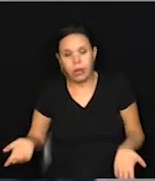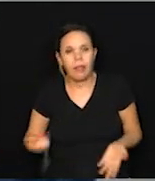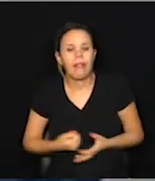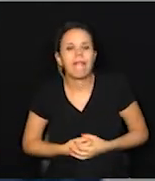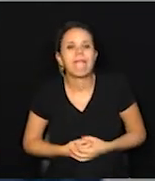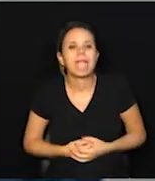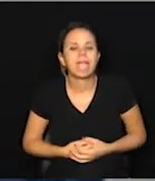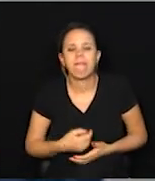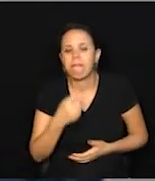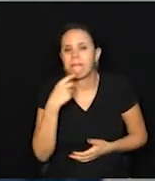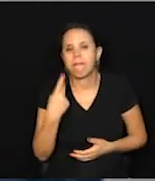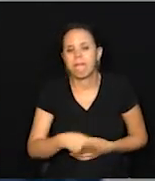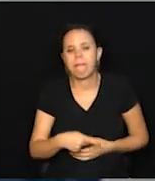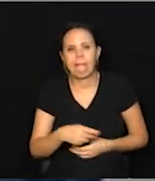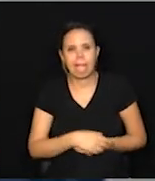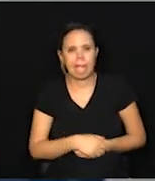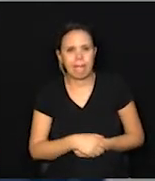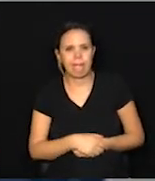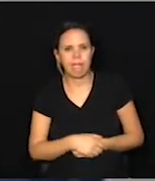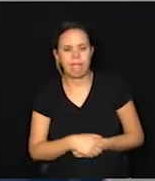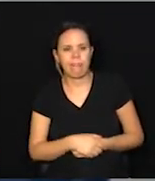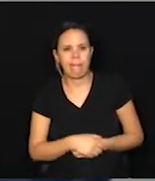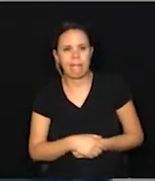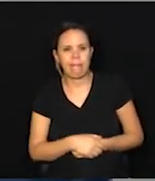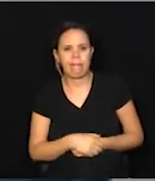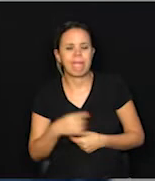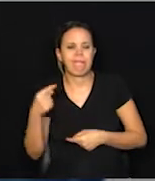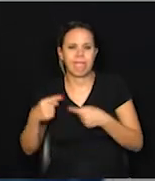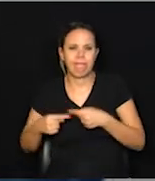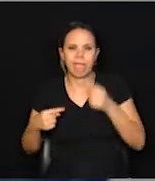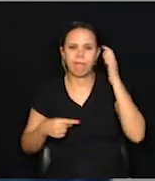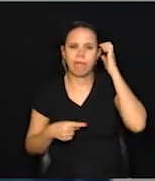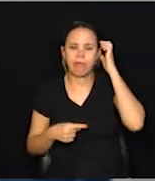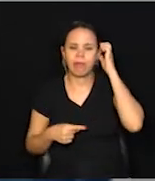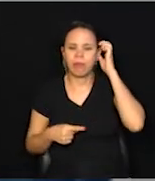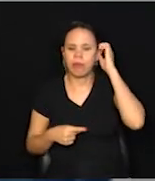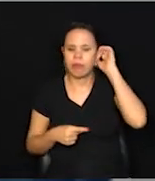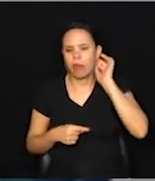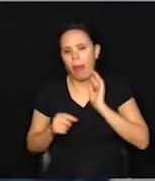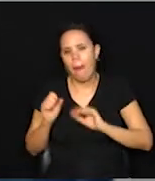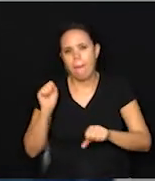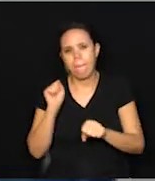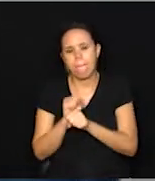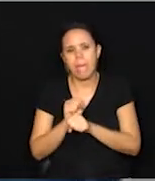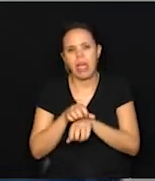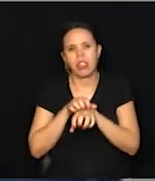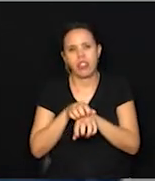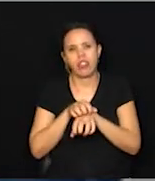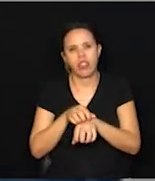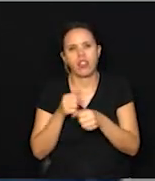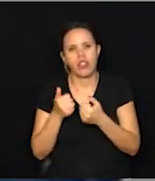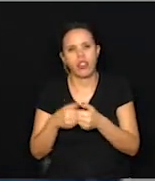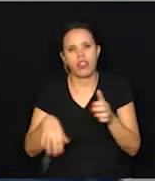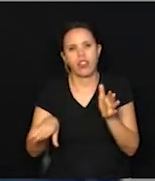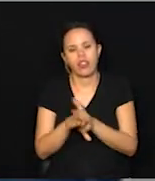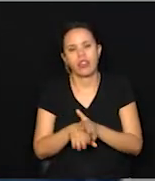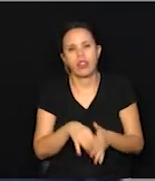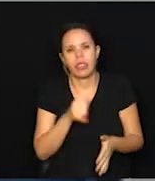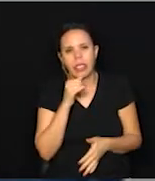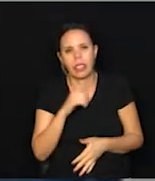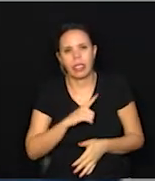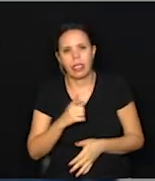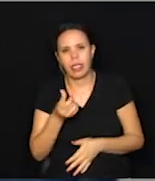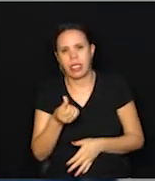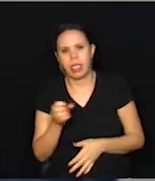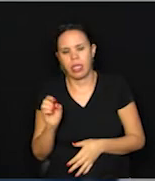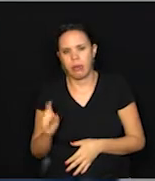Em Campinas, especificamente, foi muito discutida a paralisação dos ônibus e nós chegamos ao seguinte impasse: nós temos 60